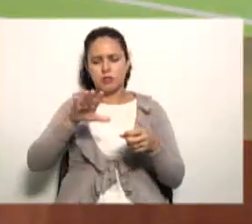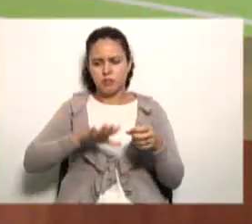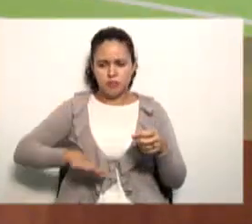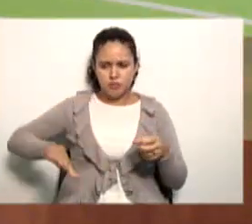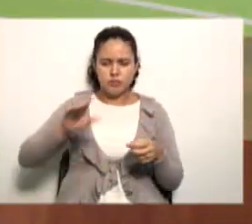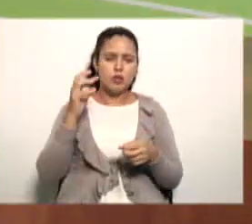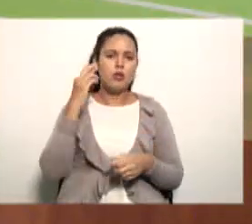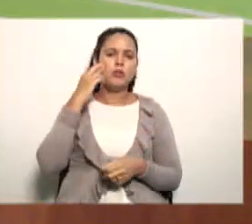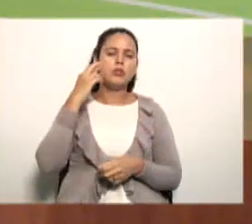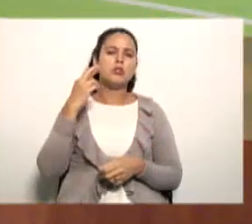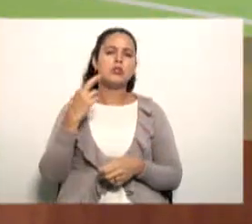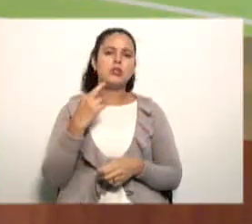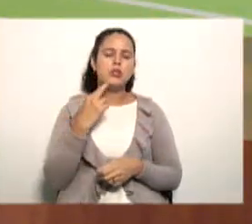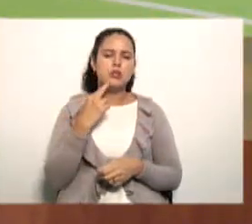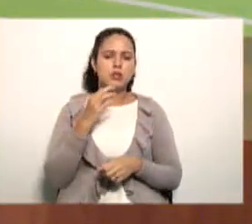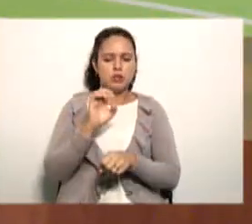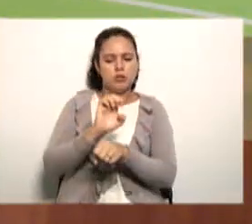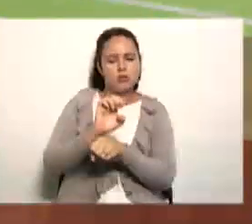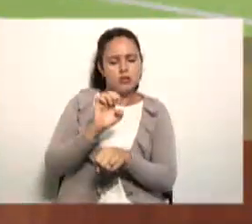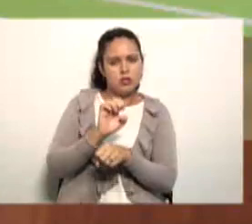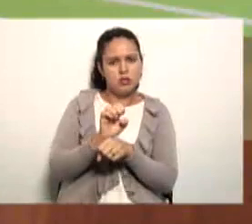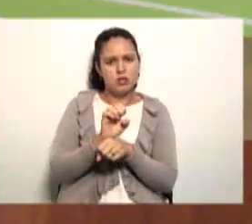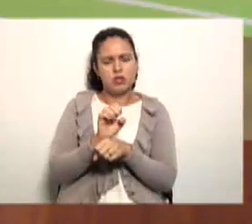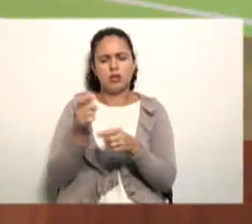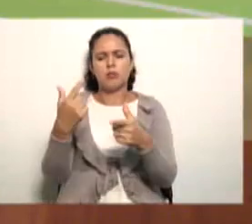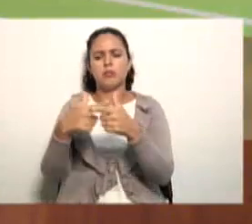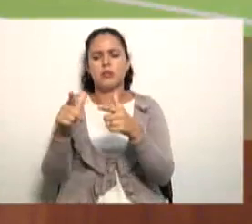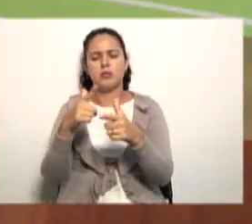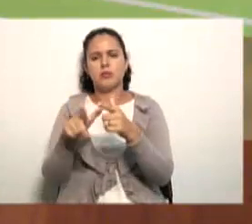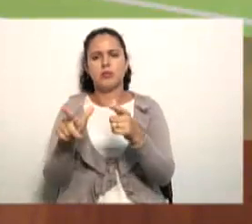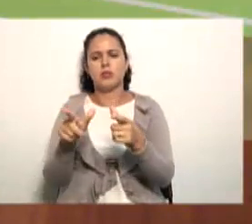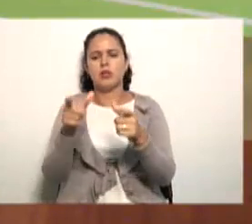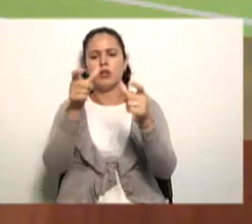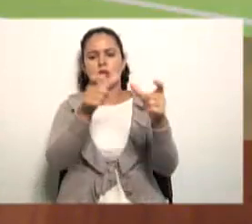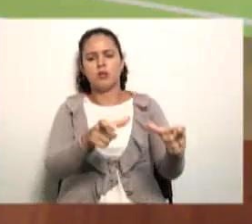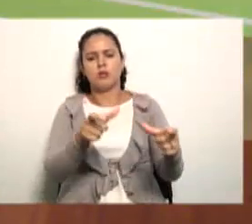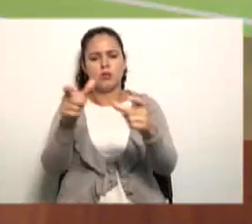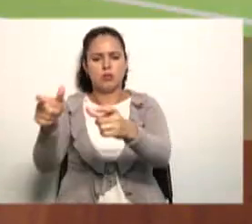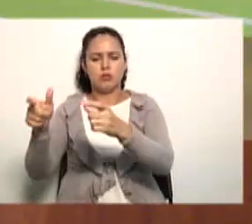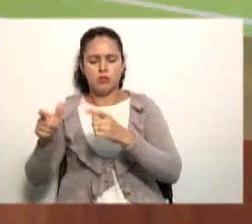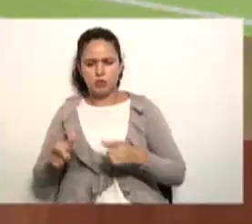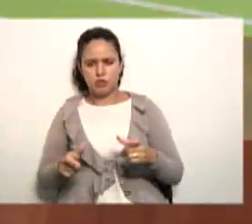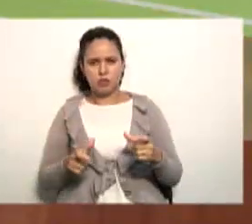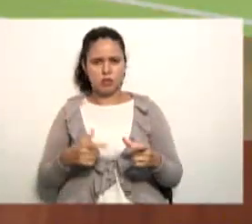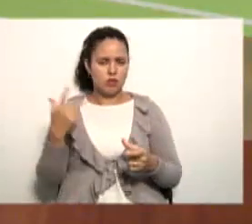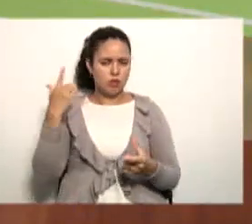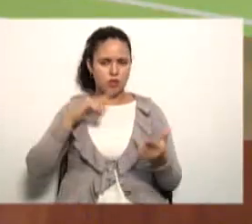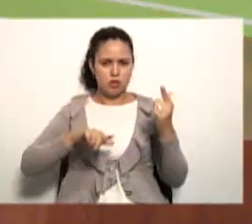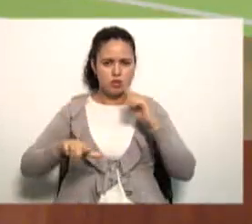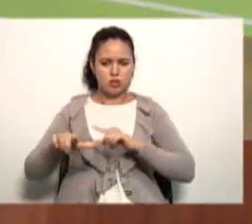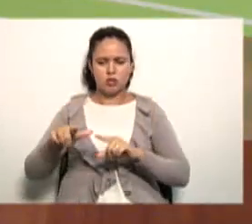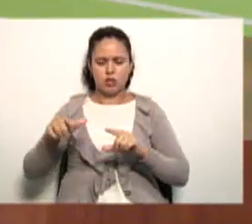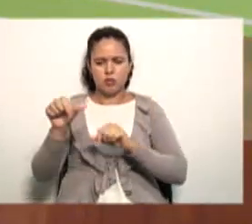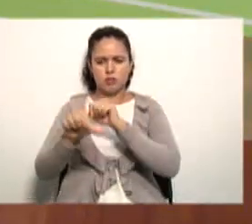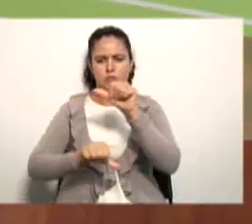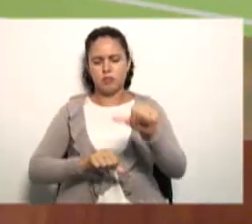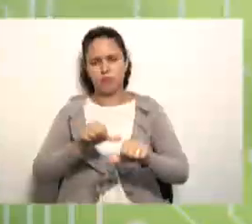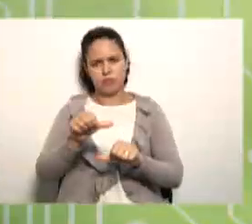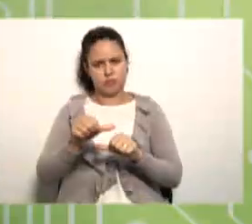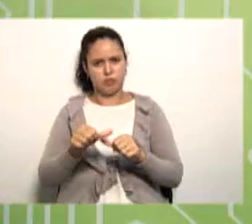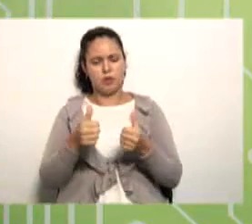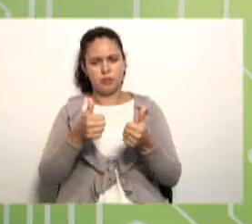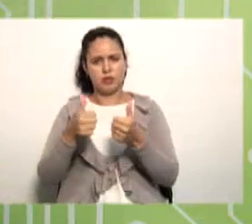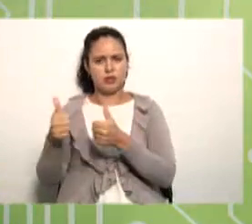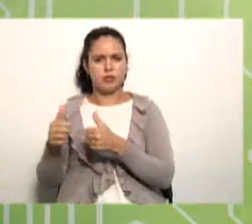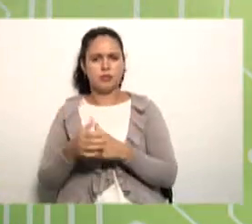problema numa determinada área e para esse problema ser resolvido, ser tratado pelo poder público. É muito